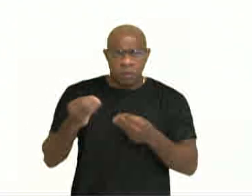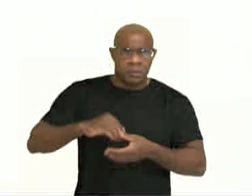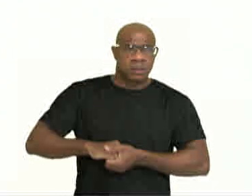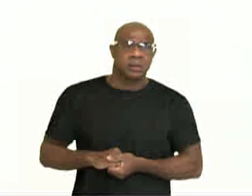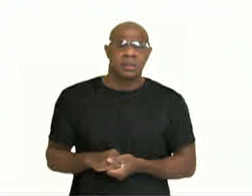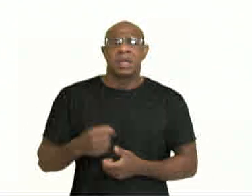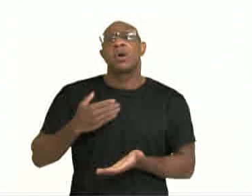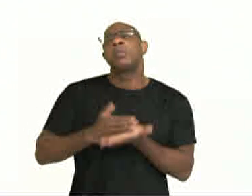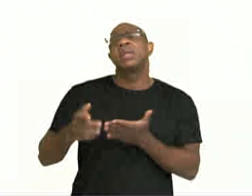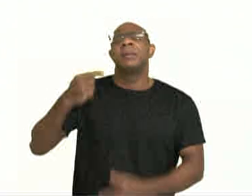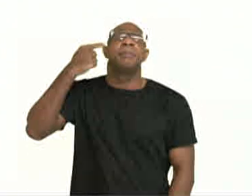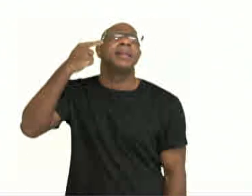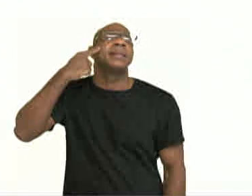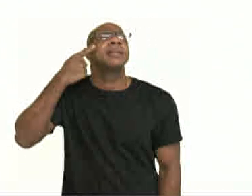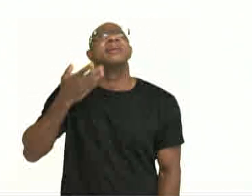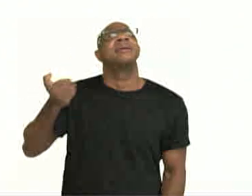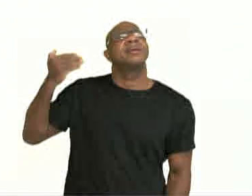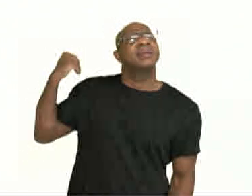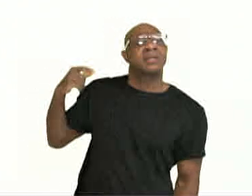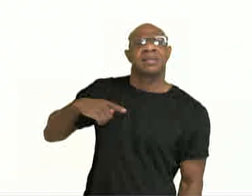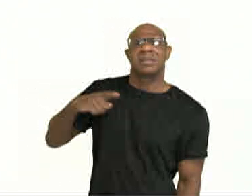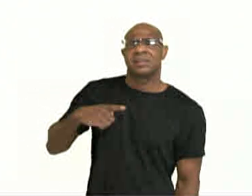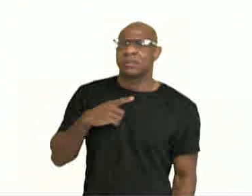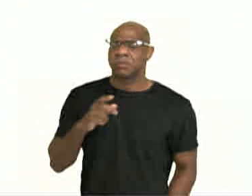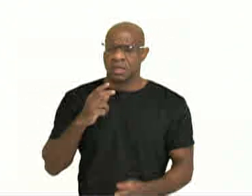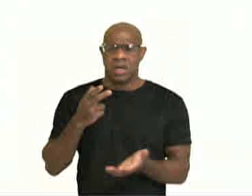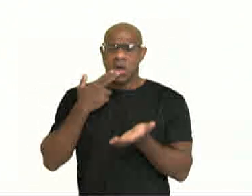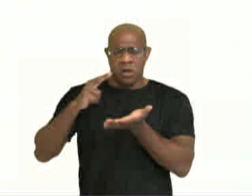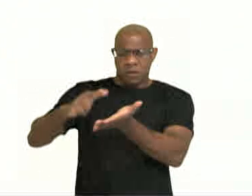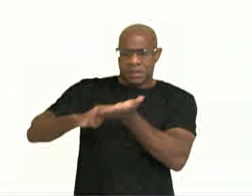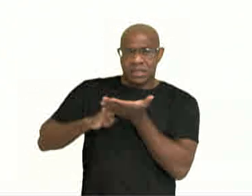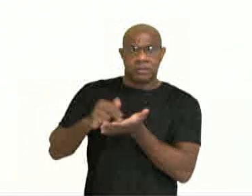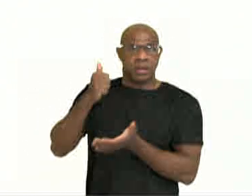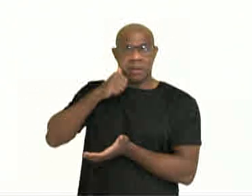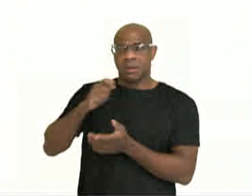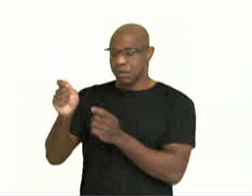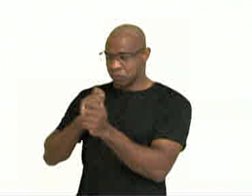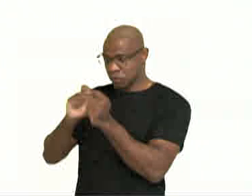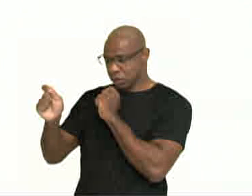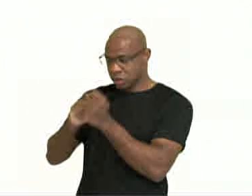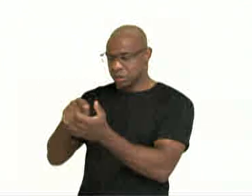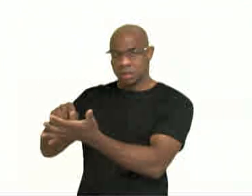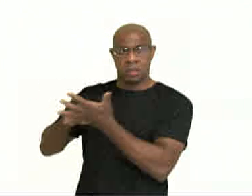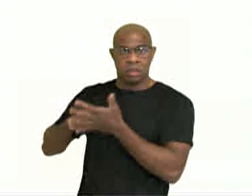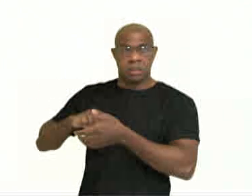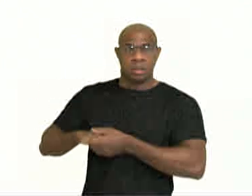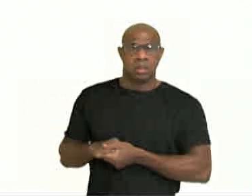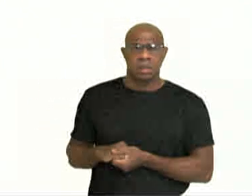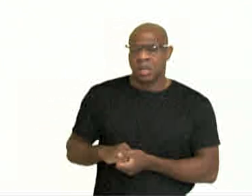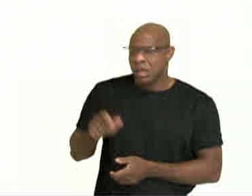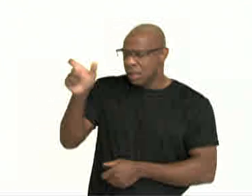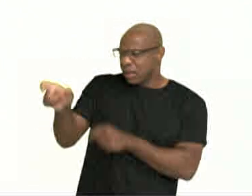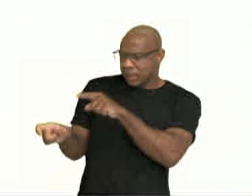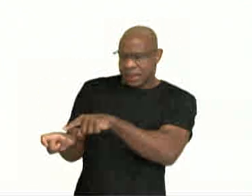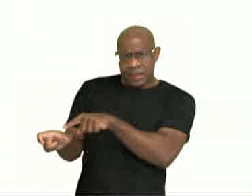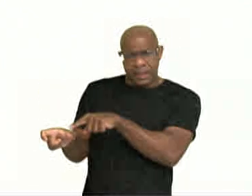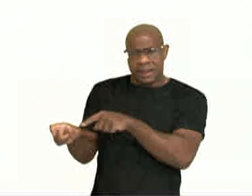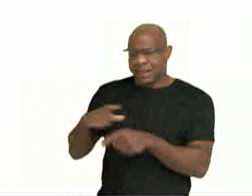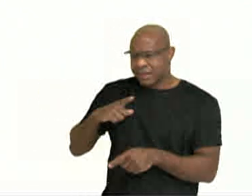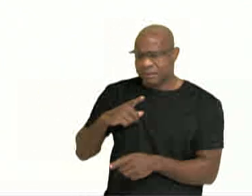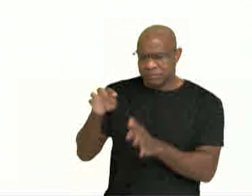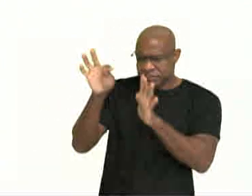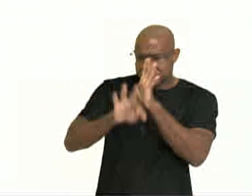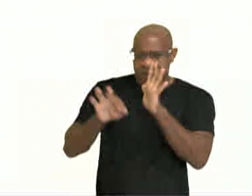Comecei a pensar nisso outro dia, quando recebi uma mensagem de uma jornalista. Ela estava falando sobre um texto